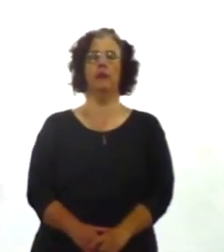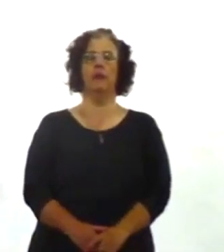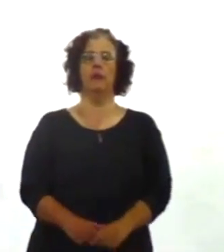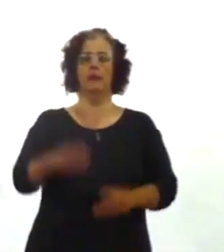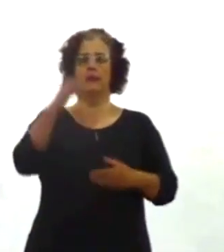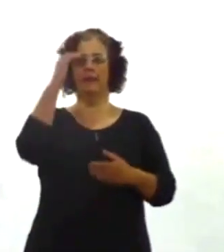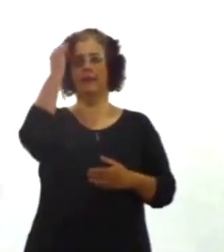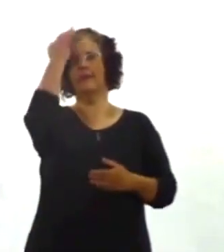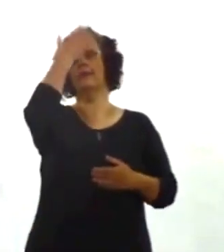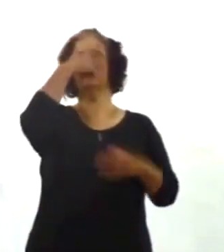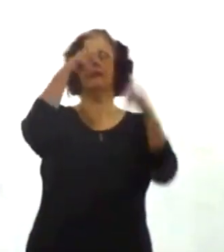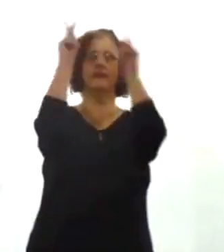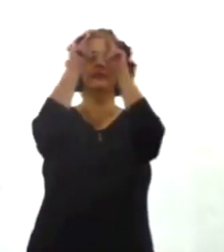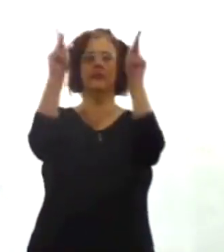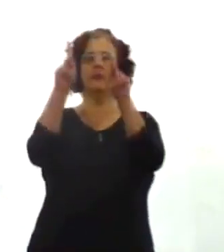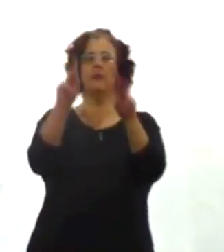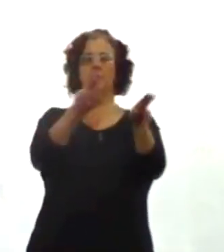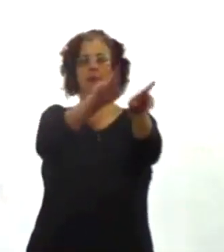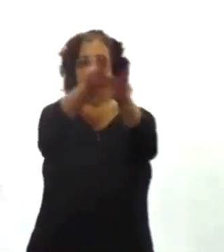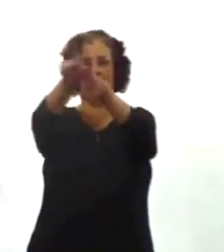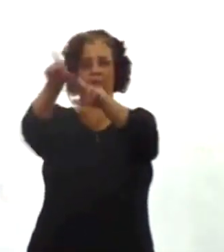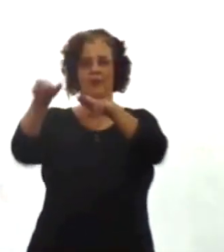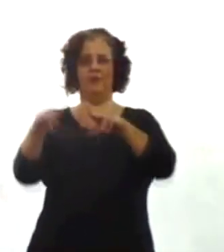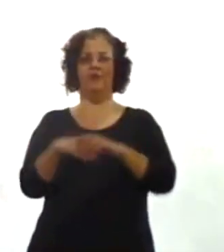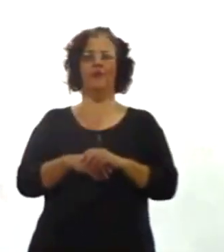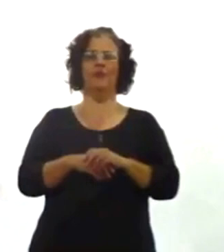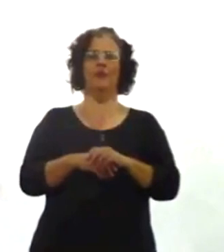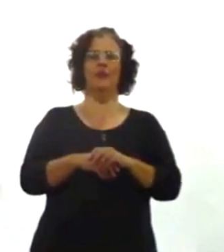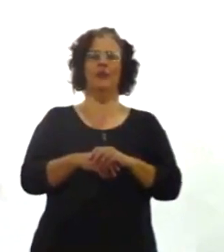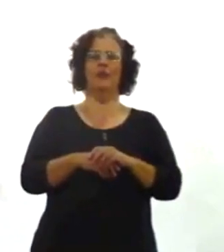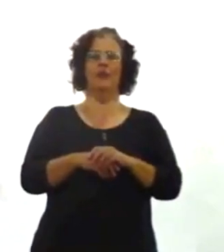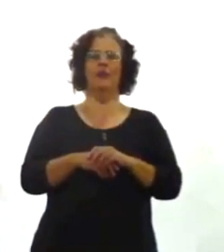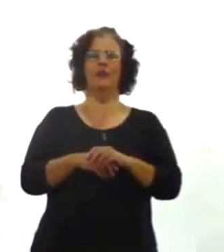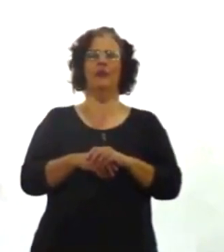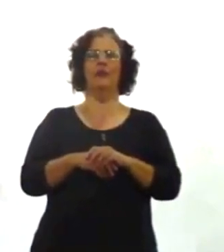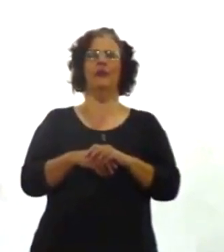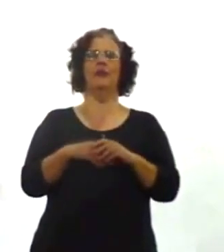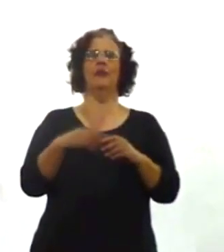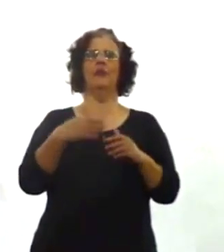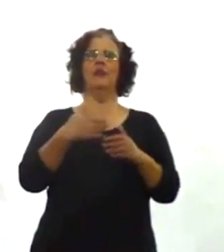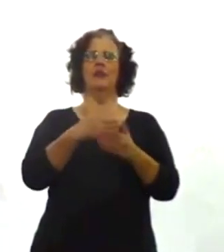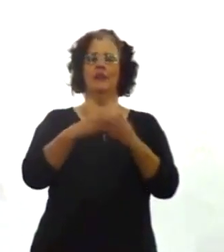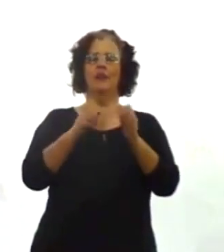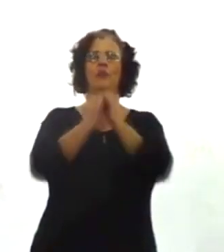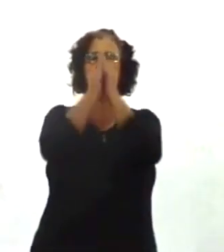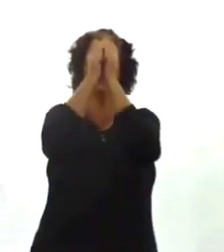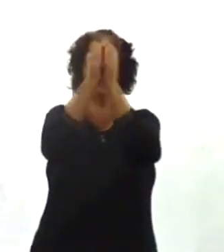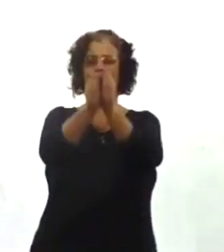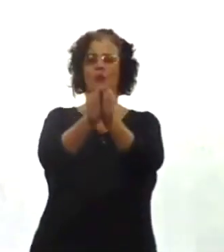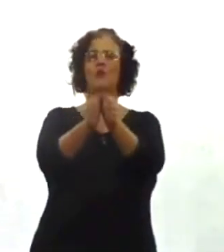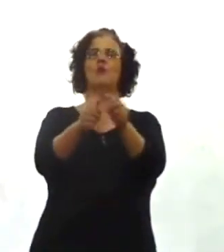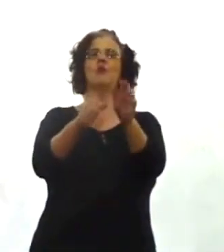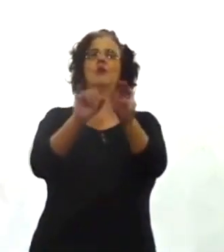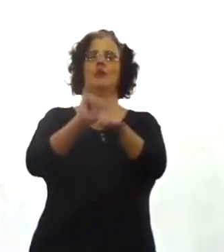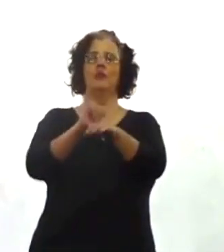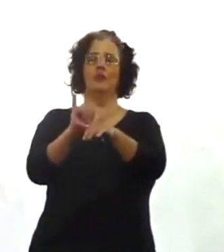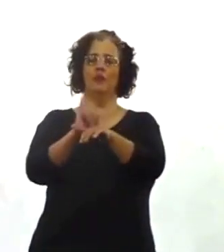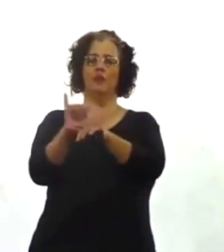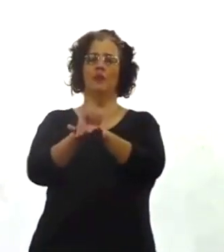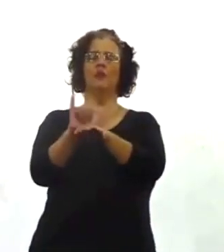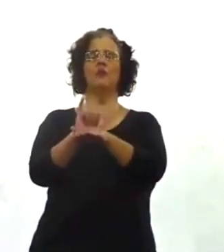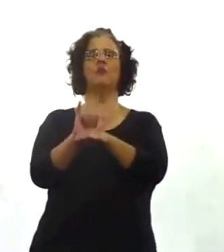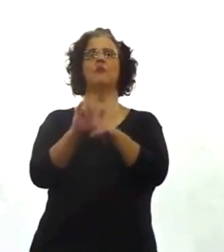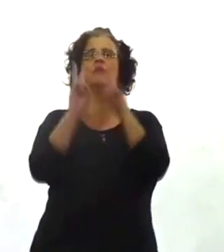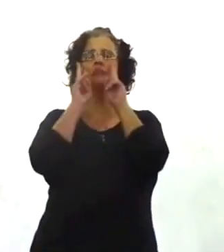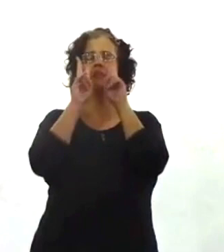Graça e paz aos irmãos que estão sendo o fundamento da nossa transmissão, estão aqui. Graça e paz